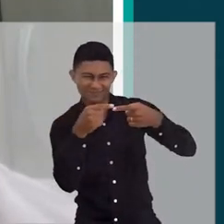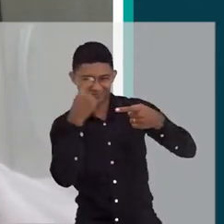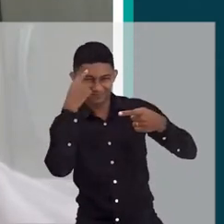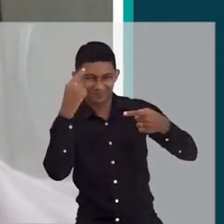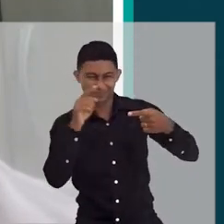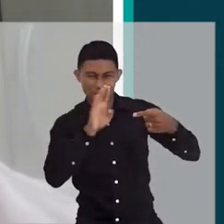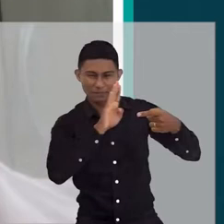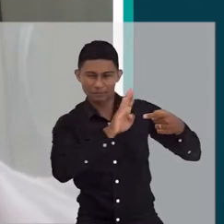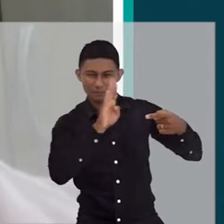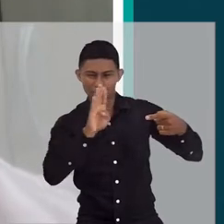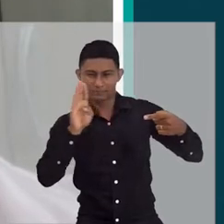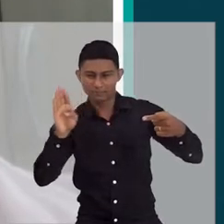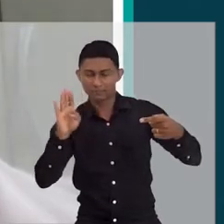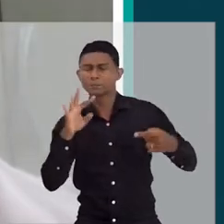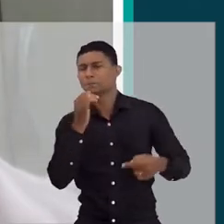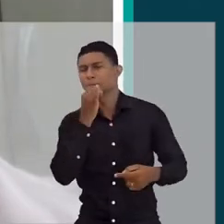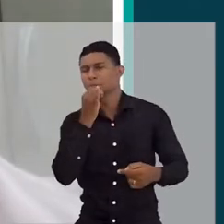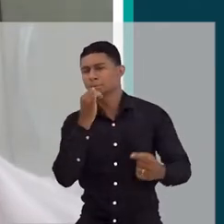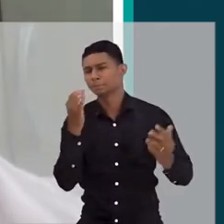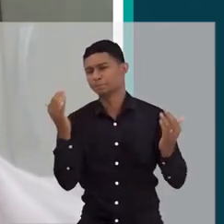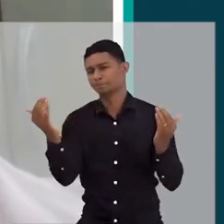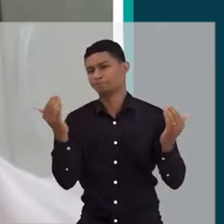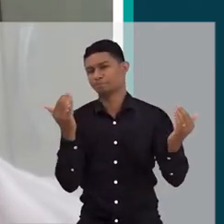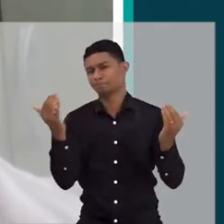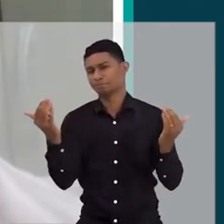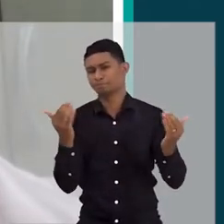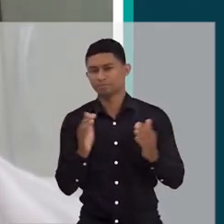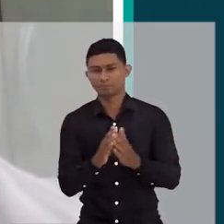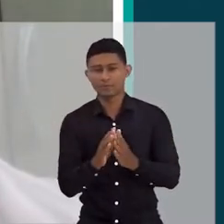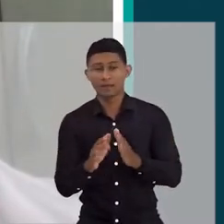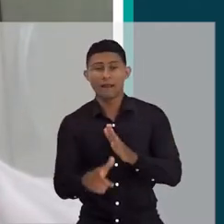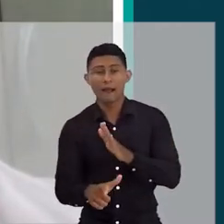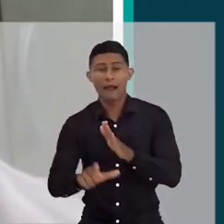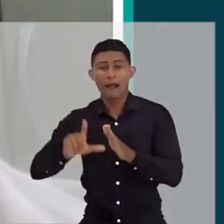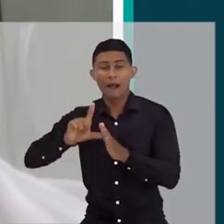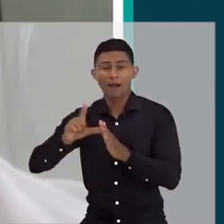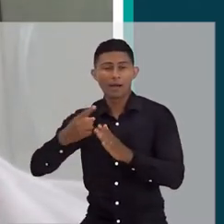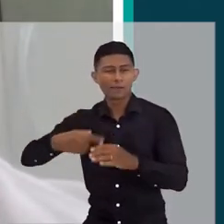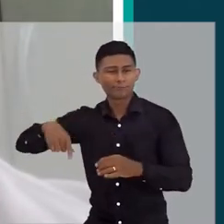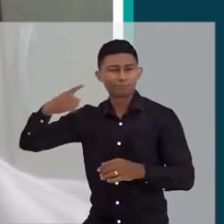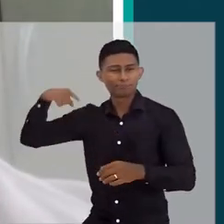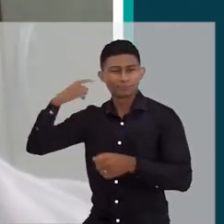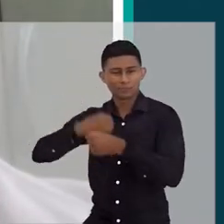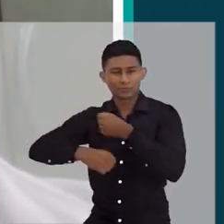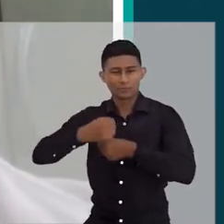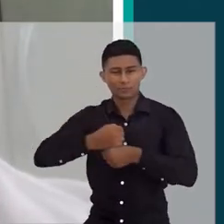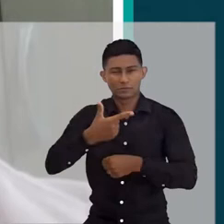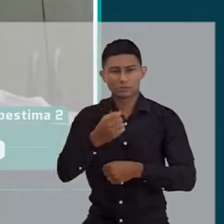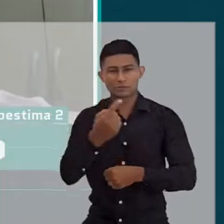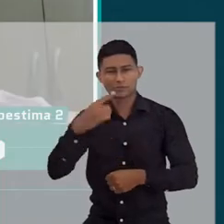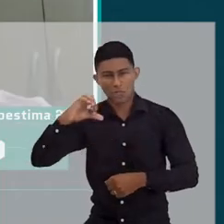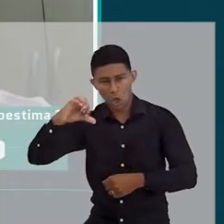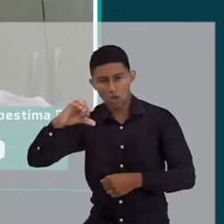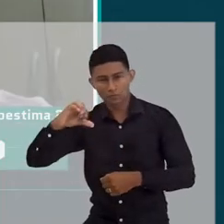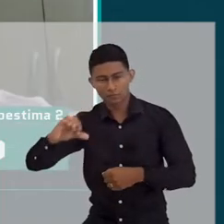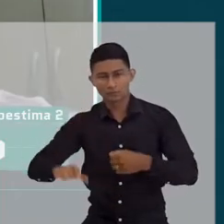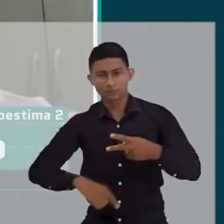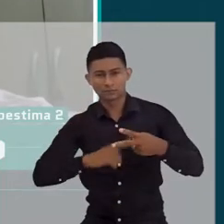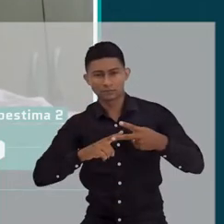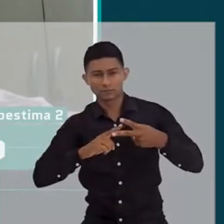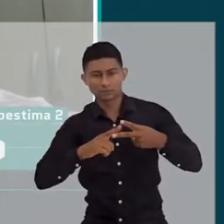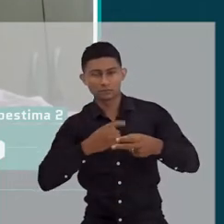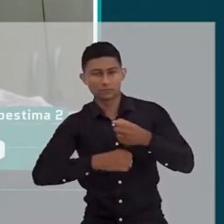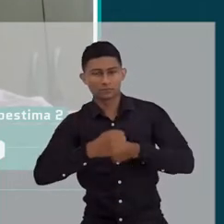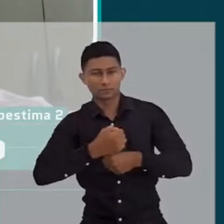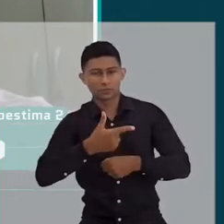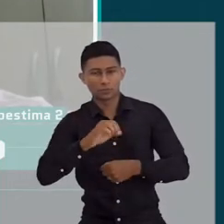quando faço lives e tudo, que é só a gente comparar as últimas vencedoras do BBB. Eu acho que foi a Thelma em 2019, se eu não me engano, e a última